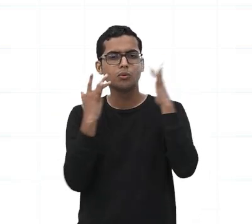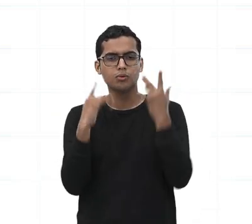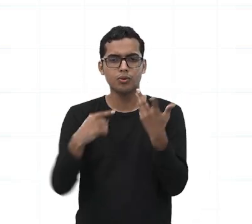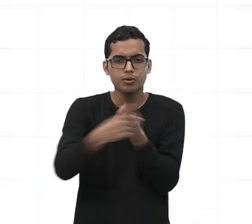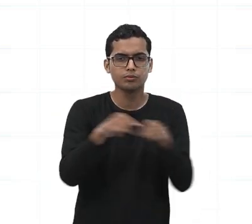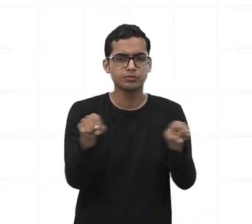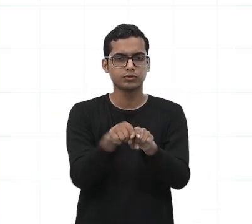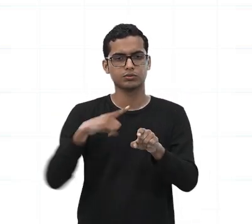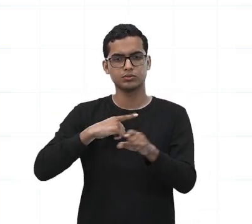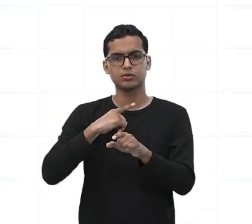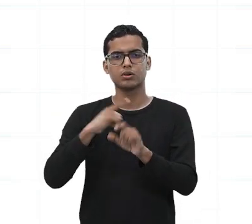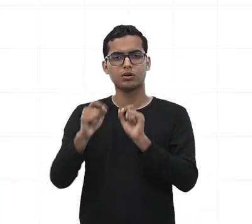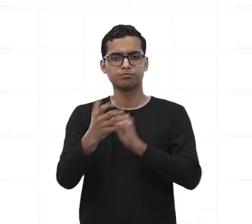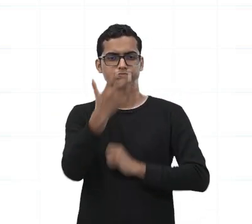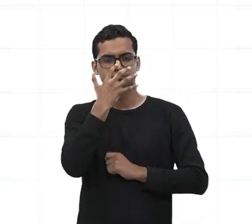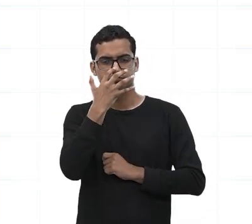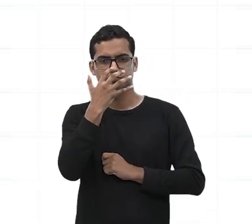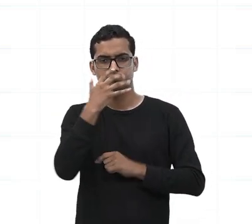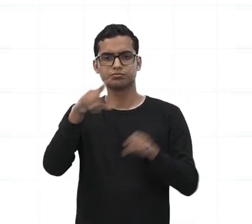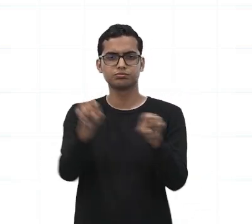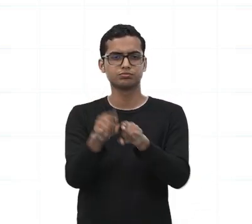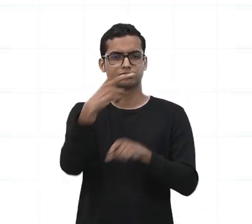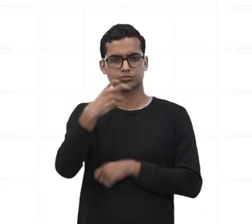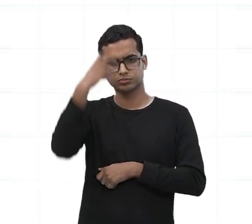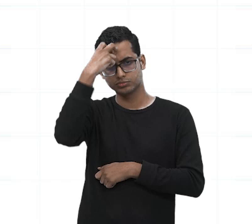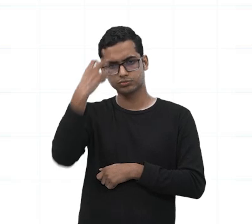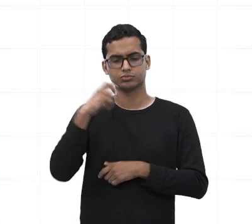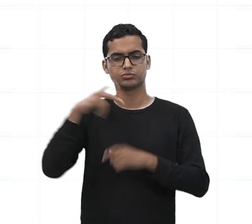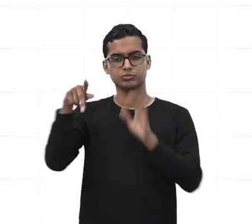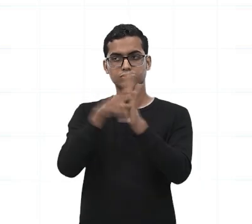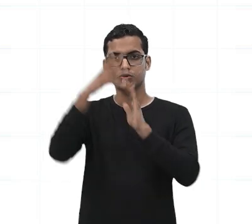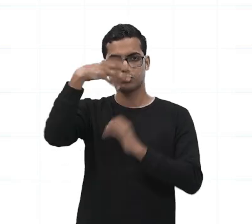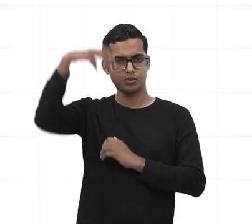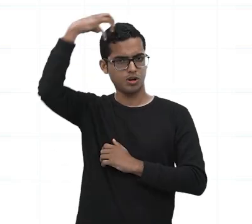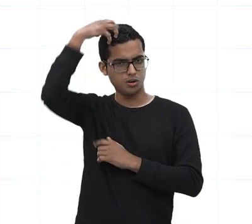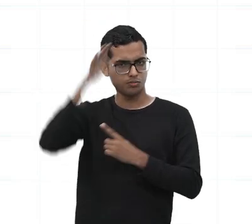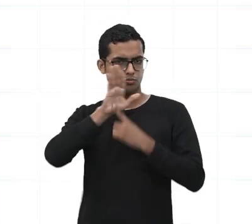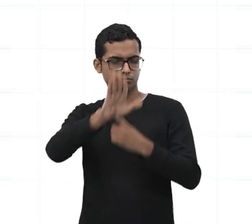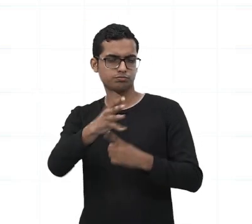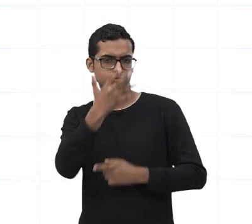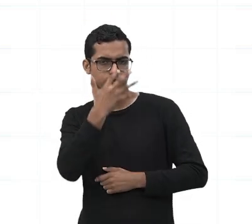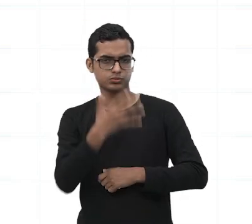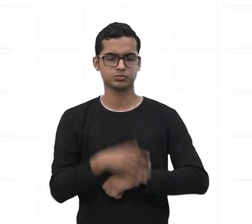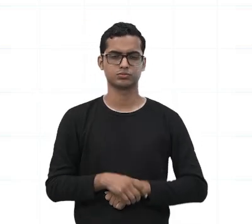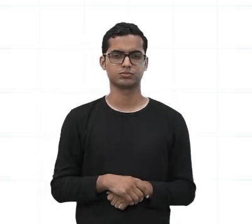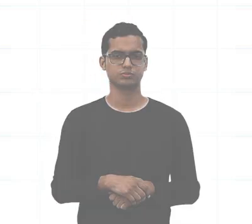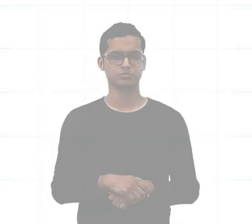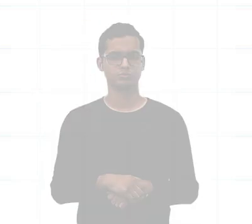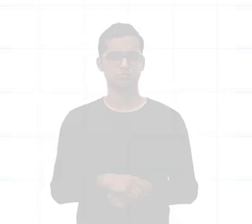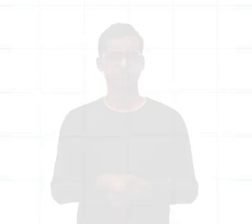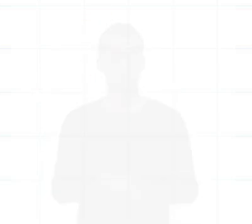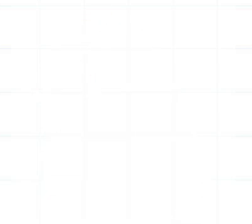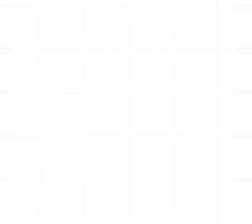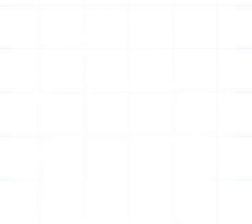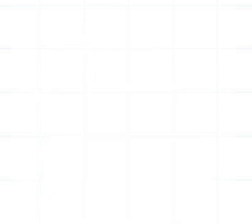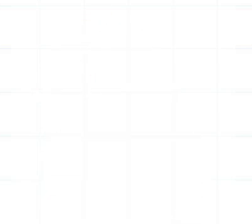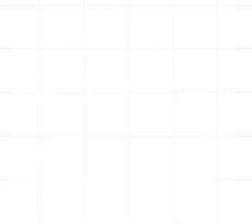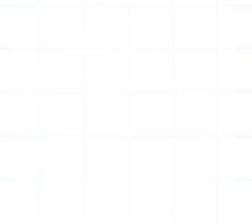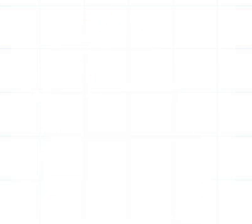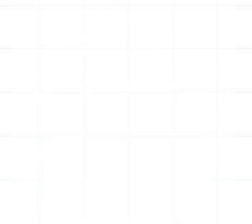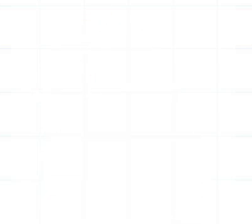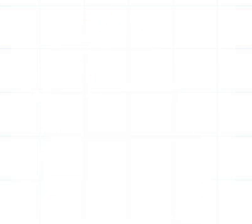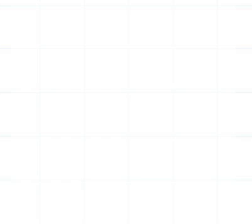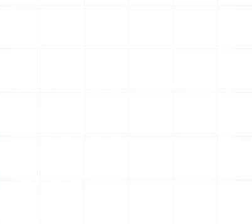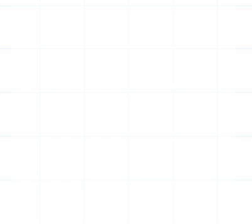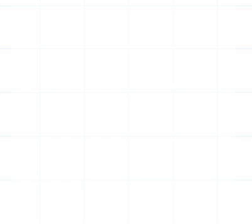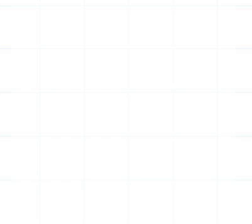teatros para entretenimento da nobreza. No entanto, esse